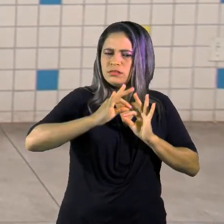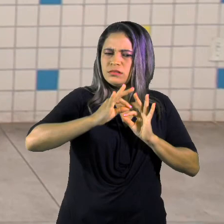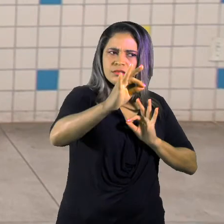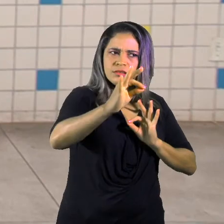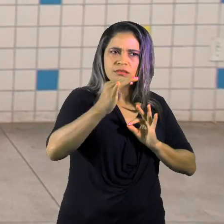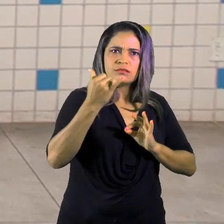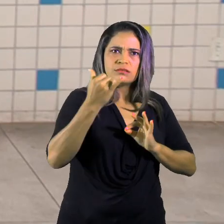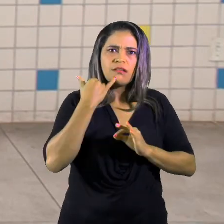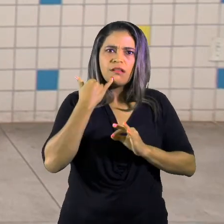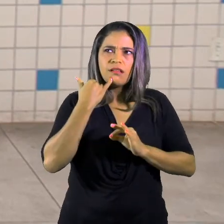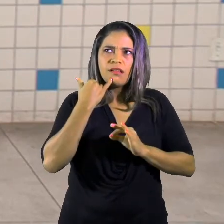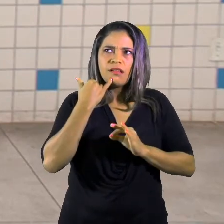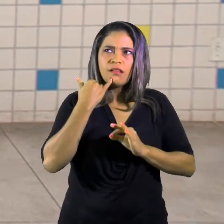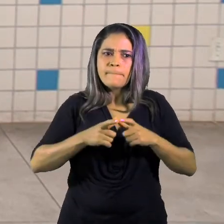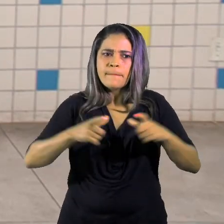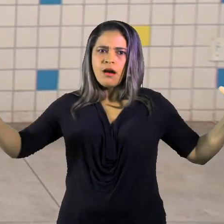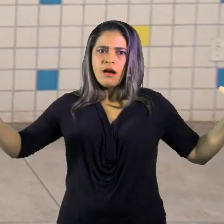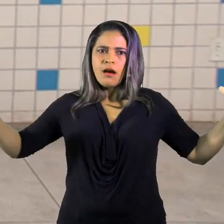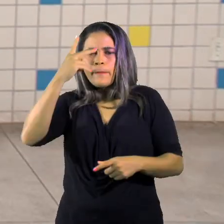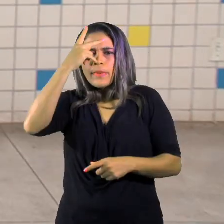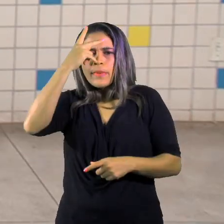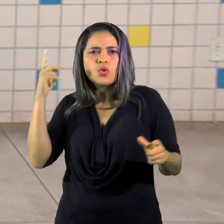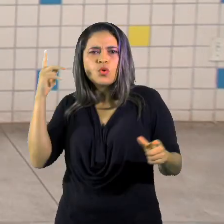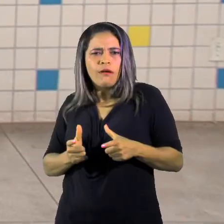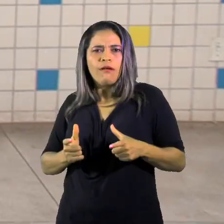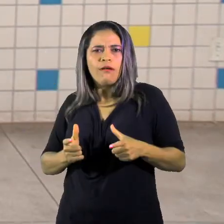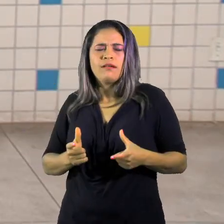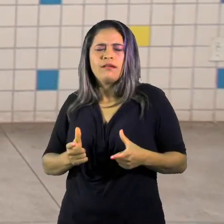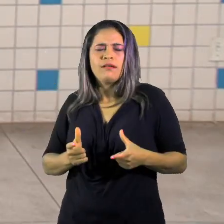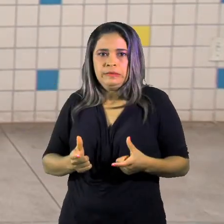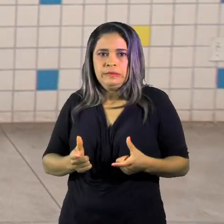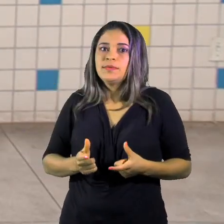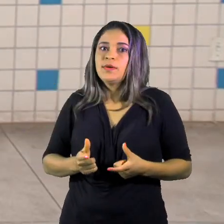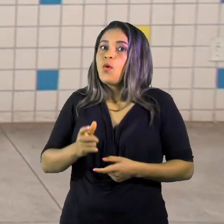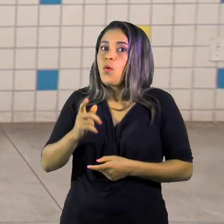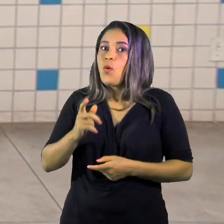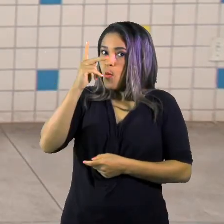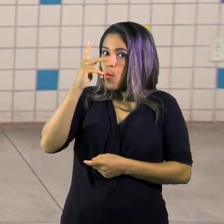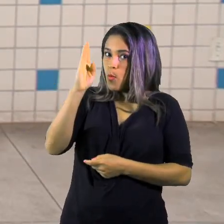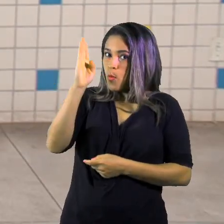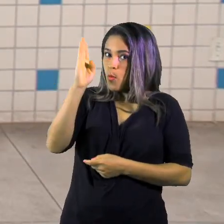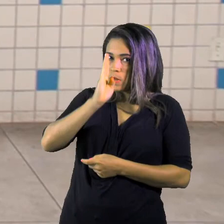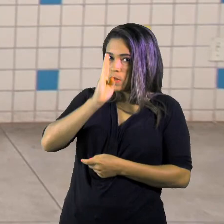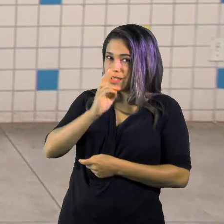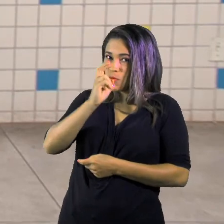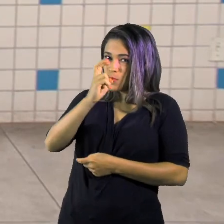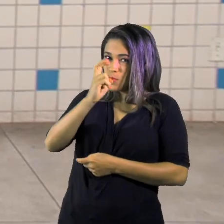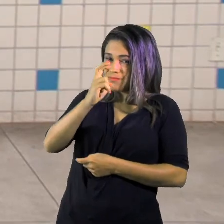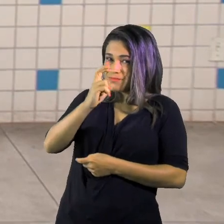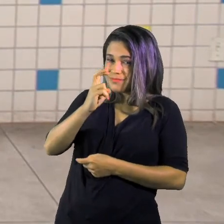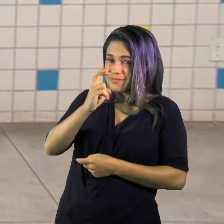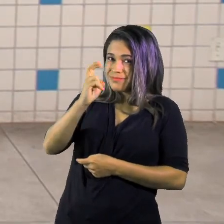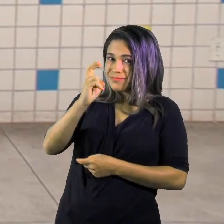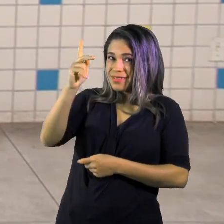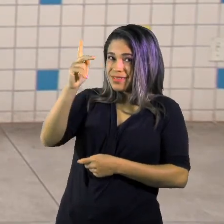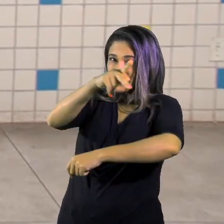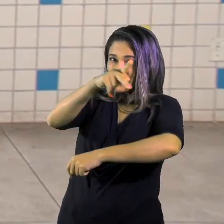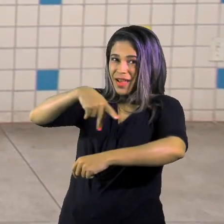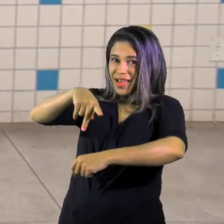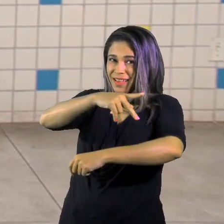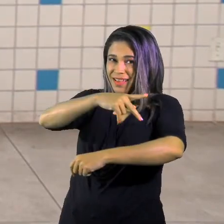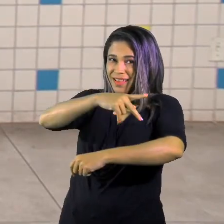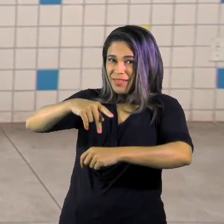pessoas. O Brasil é o quinto país mais populoso. Então tem